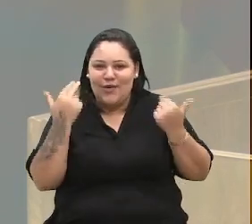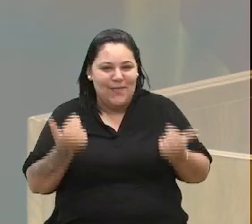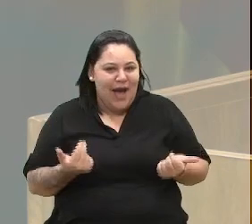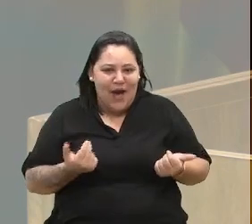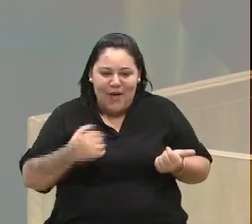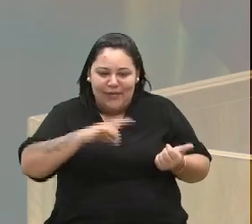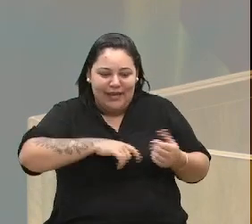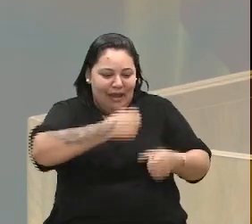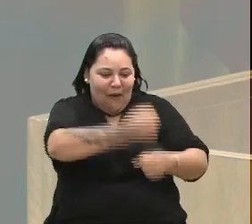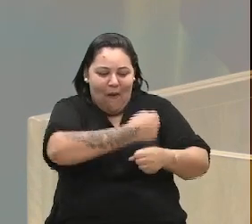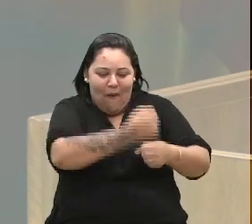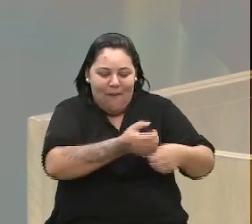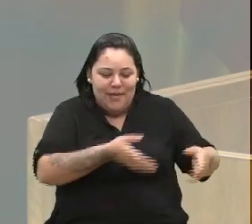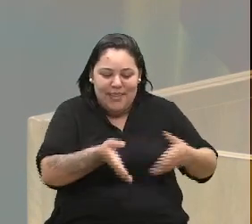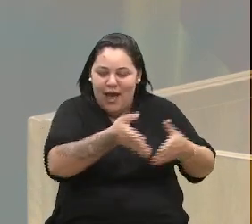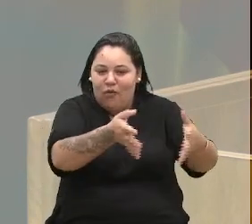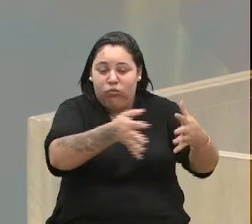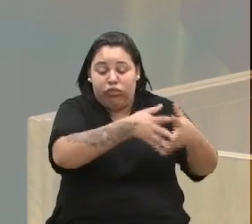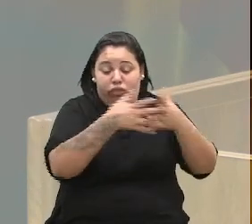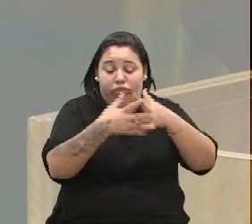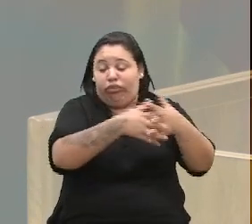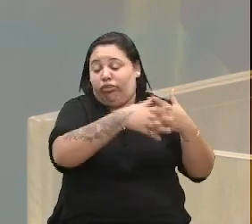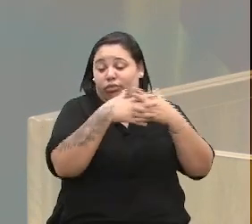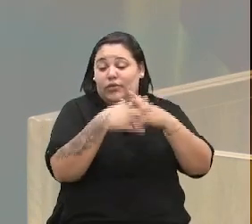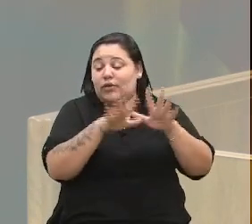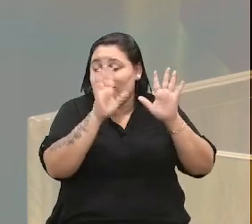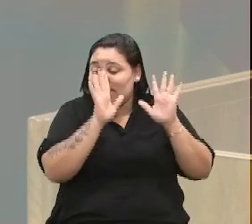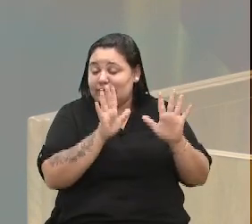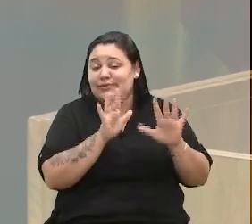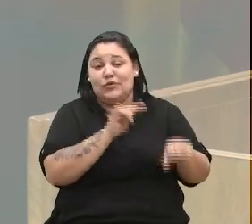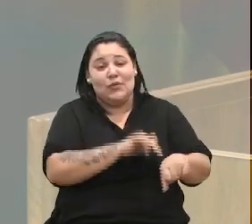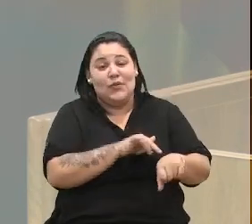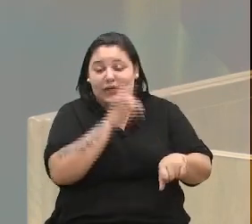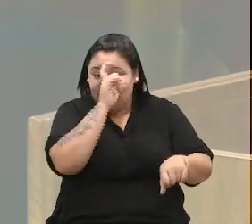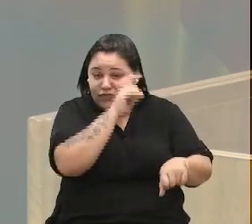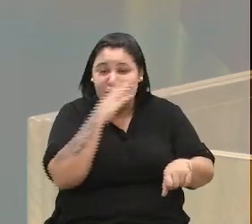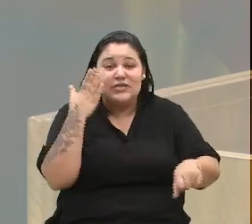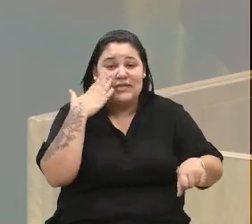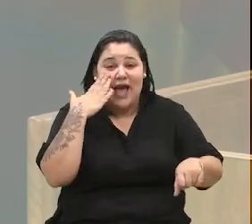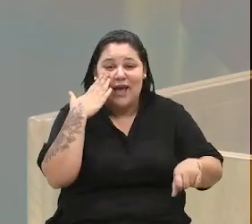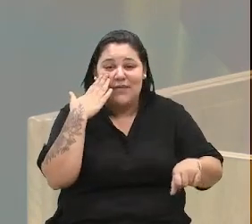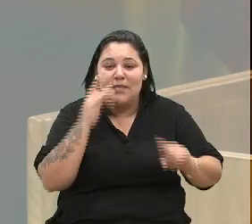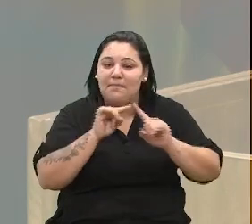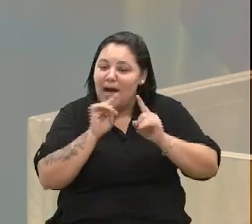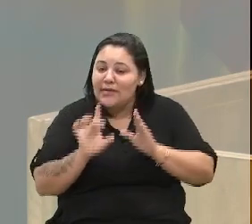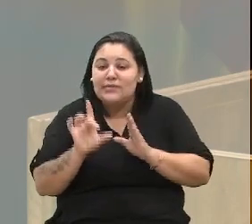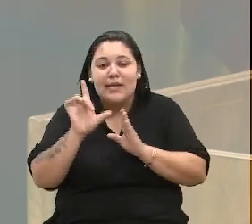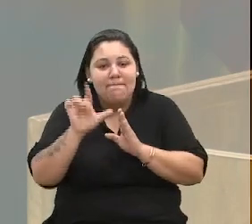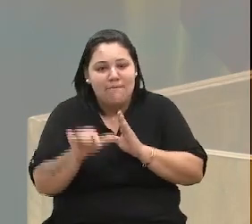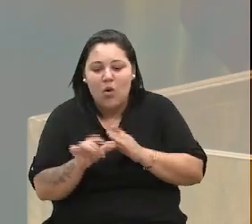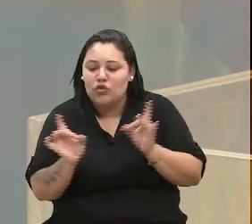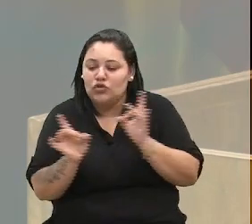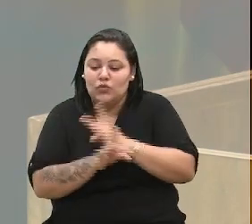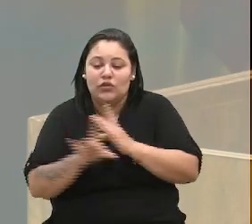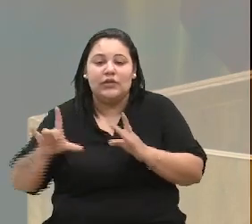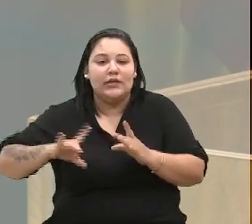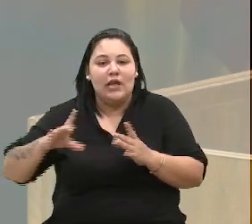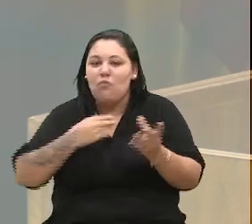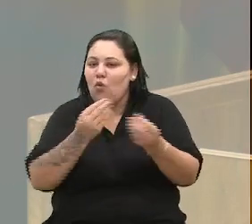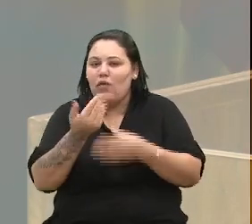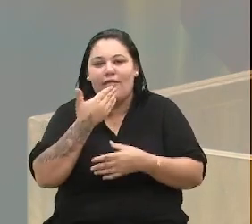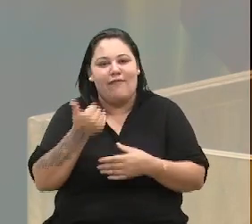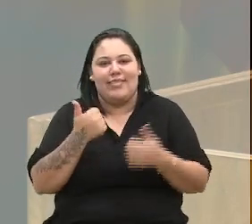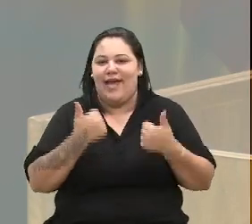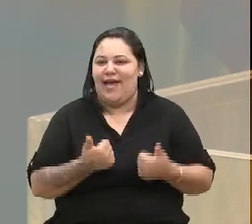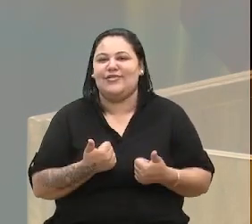um de nós que fizer uma obra vai ter um transtorno no momento. Mas a médio e a longo prazo são inúmeros os benefícios